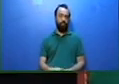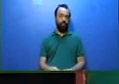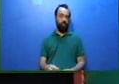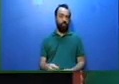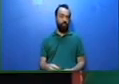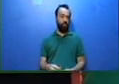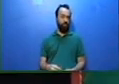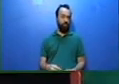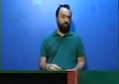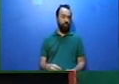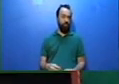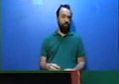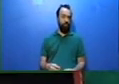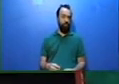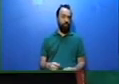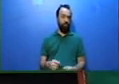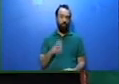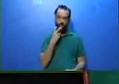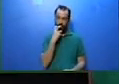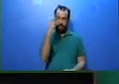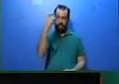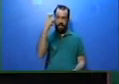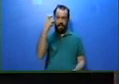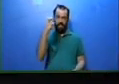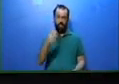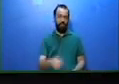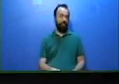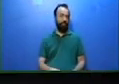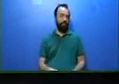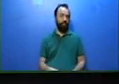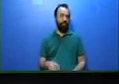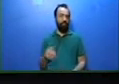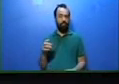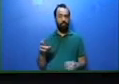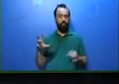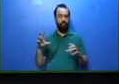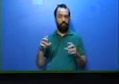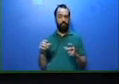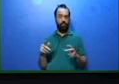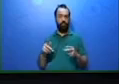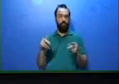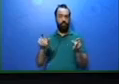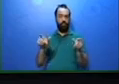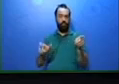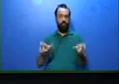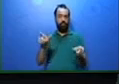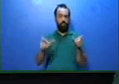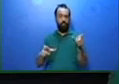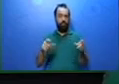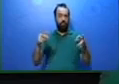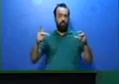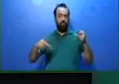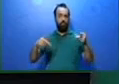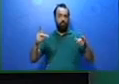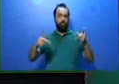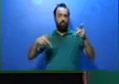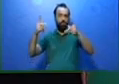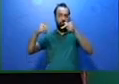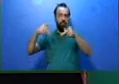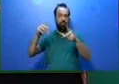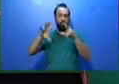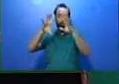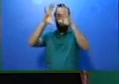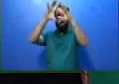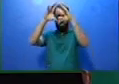que significa o balão de um grito, a fala coletiva, tá? Quando tem várias saídas de dentro